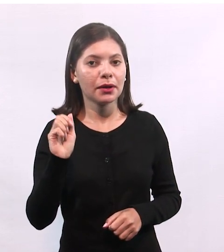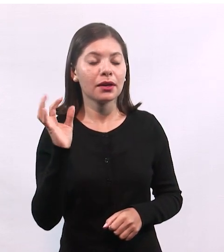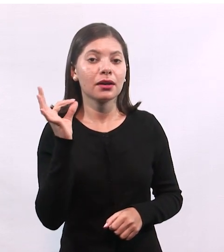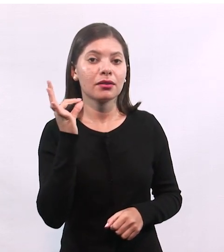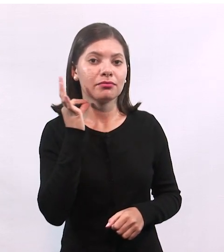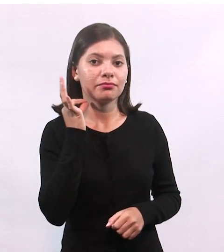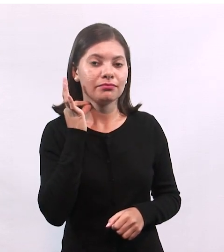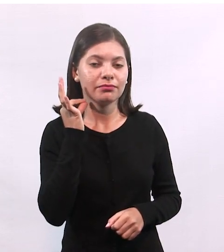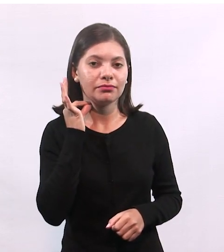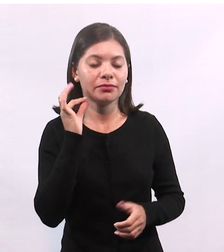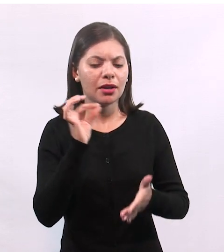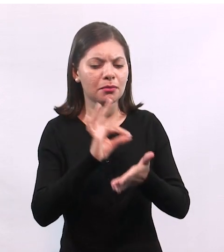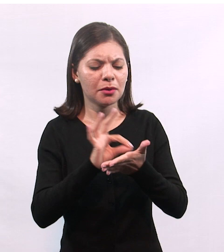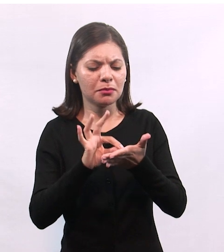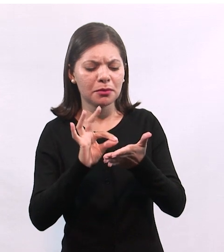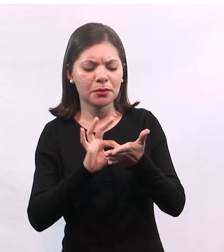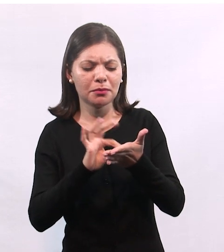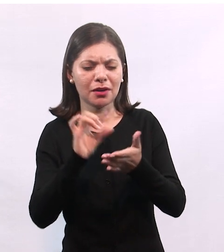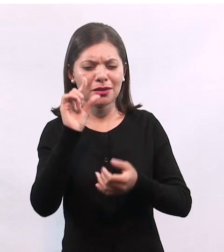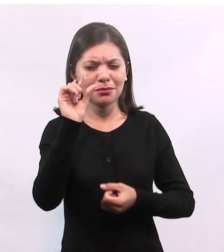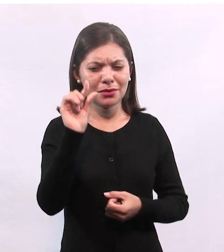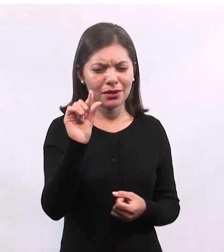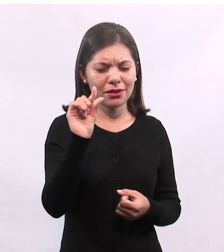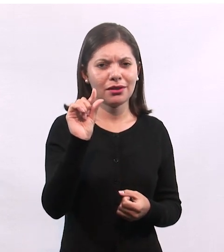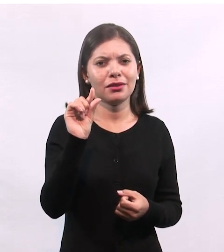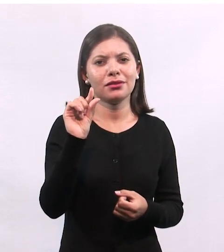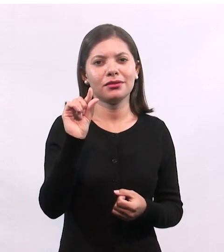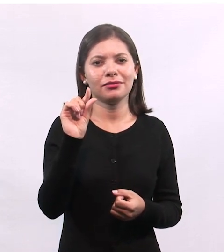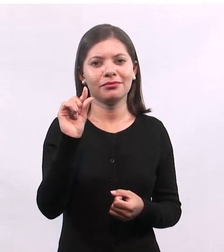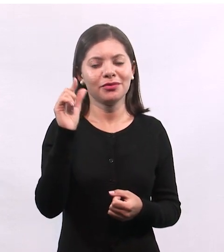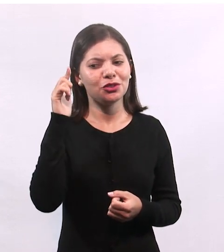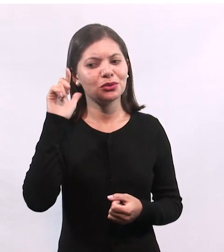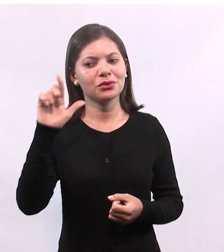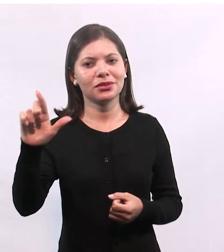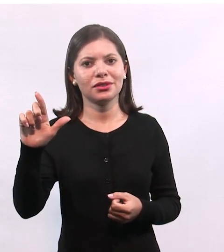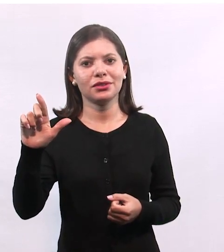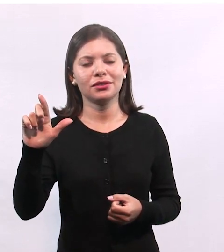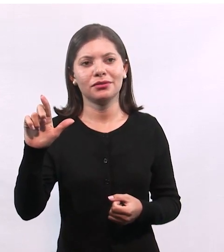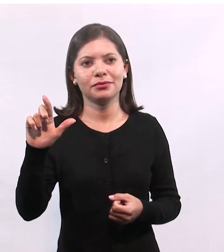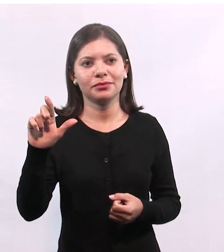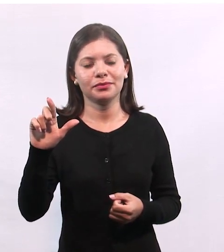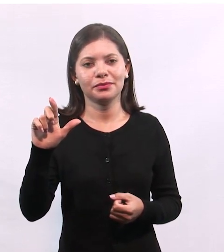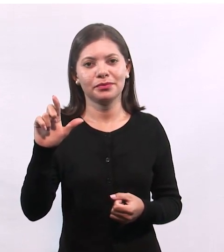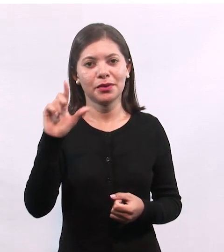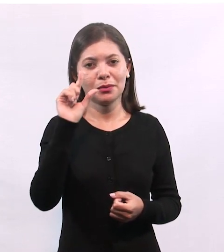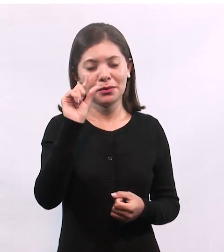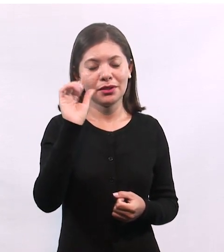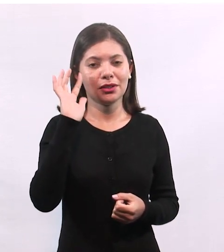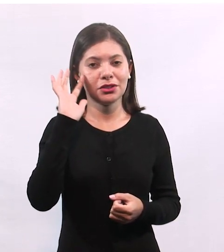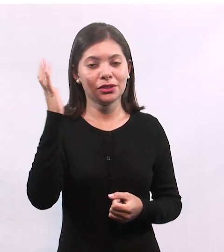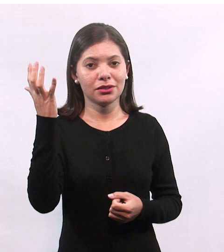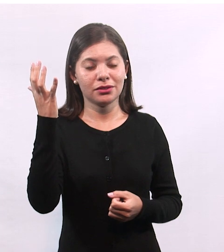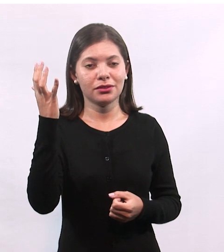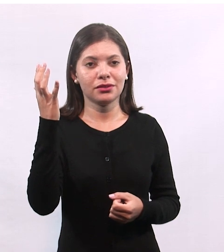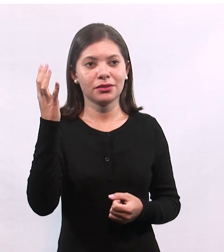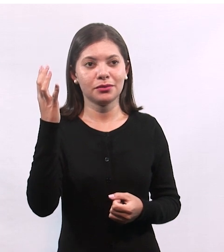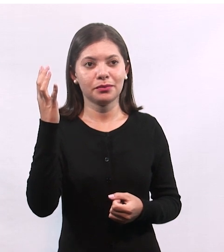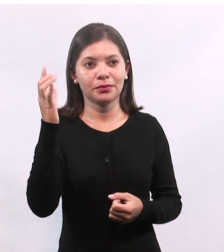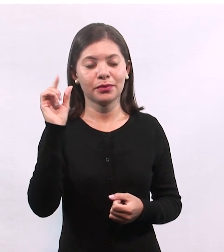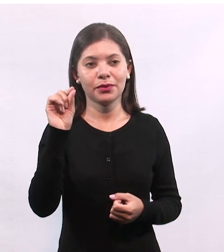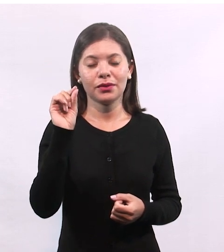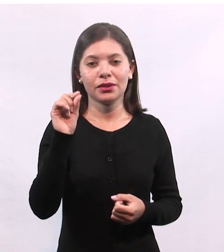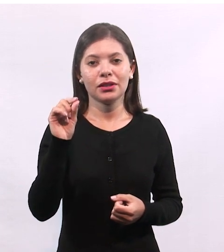Improvável não eu tenho uma chance muito pequena mas ele não é improvável porque ainda há uma chance um evento